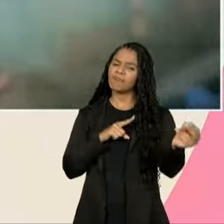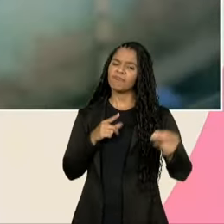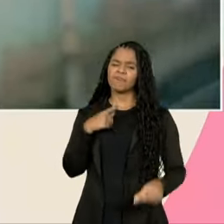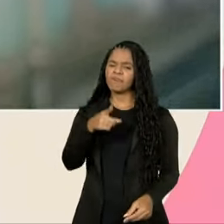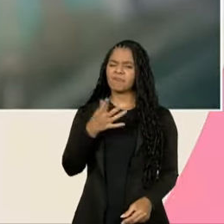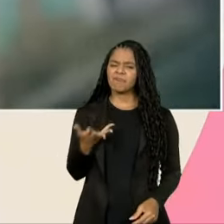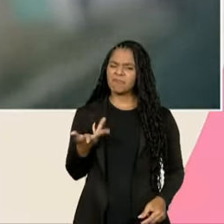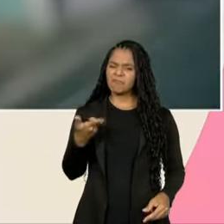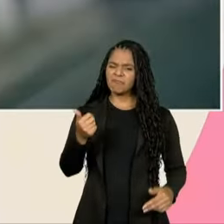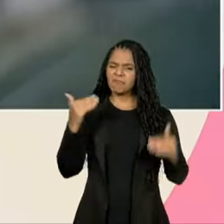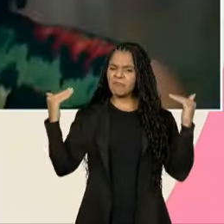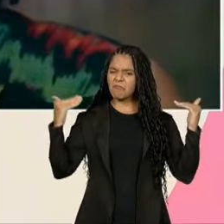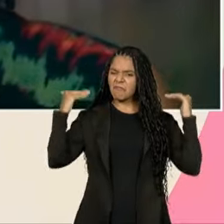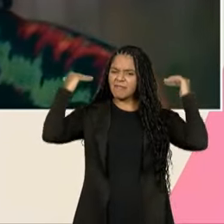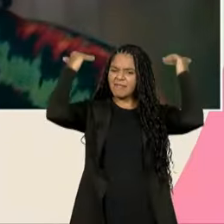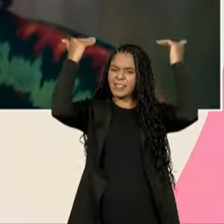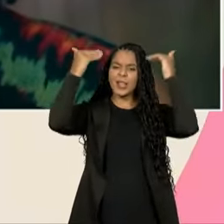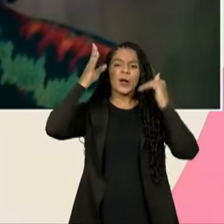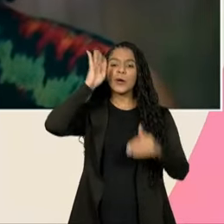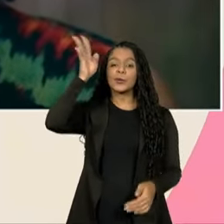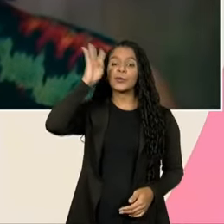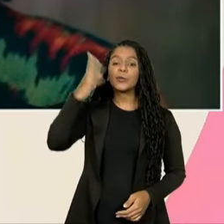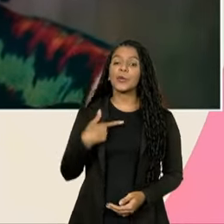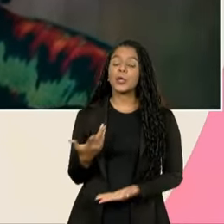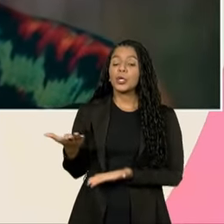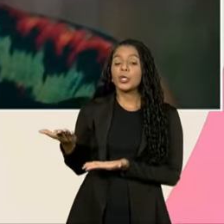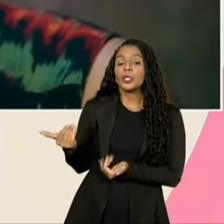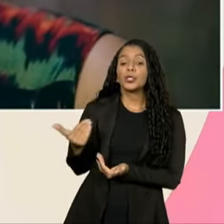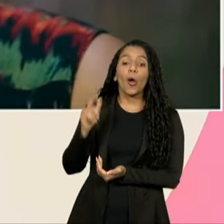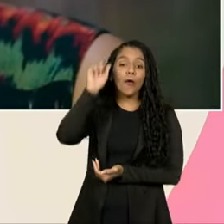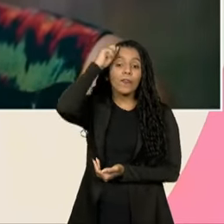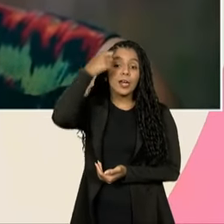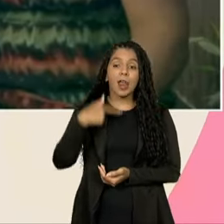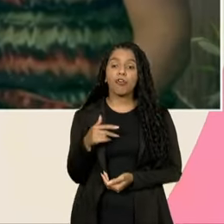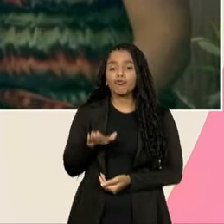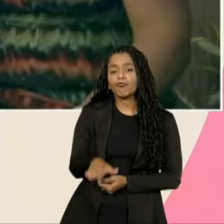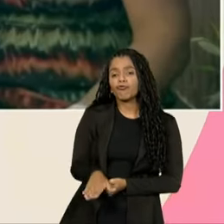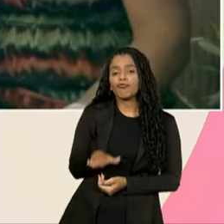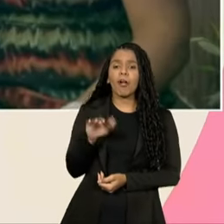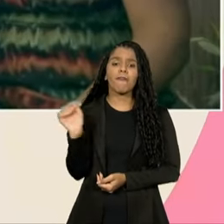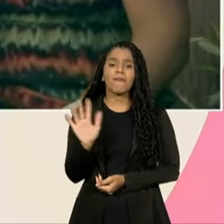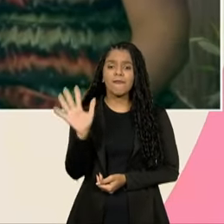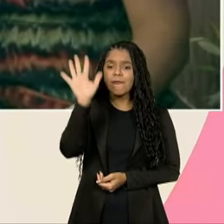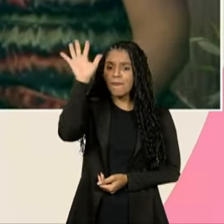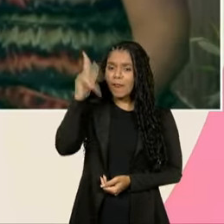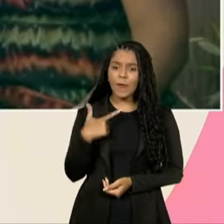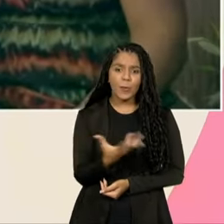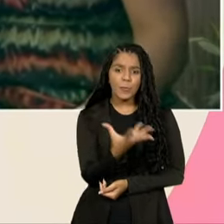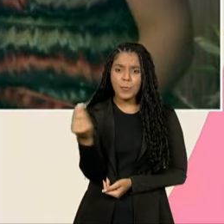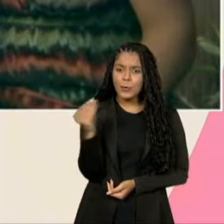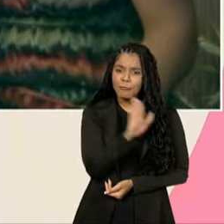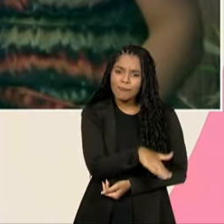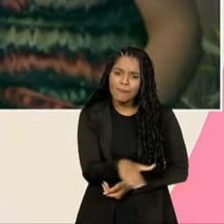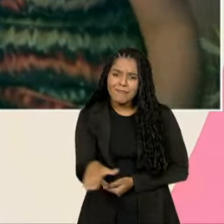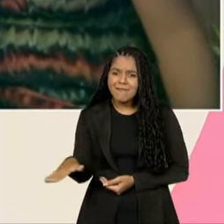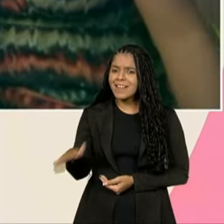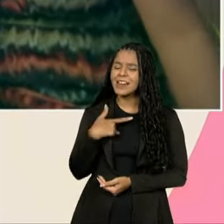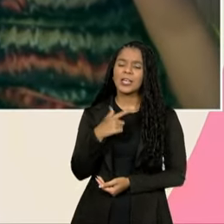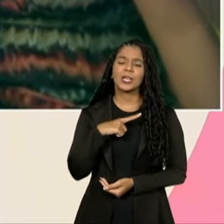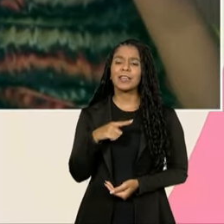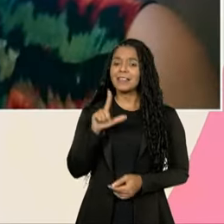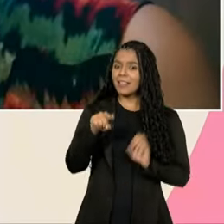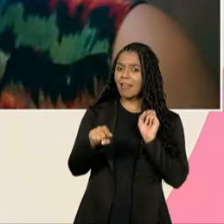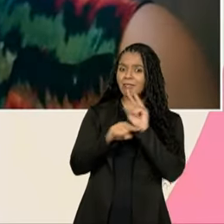ela é gigante. Ela está no sonho de um monte de jovem negra pequena da favela, né? Ela está no sonho de um monte de crianças, de jovens que